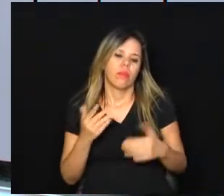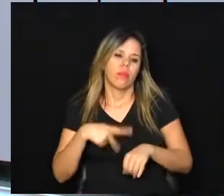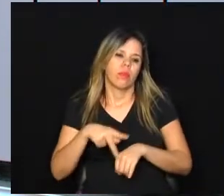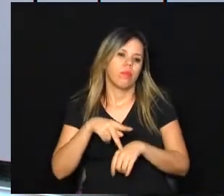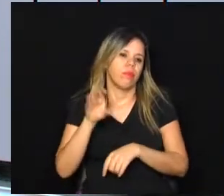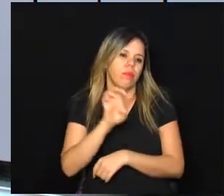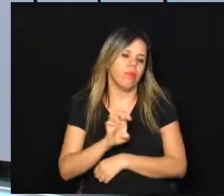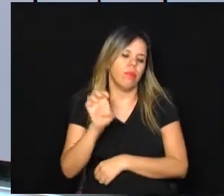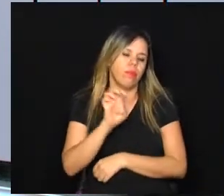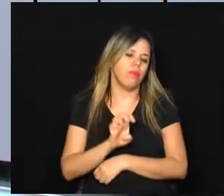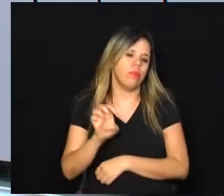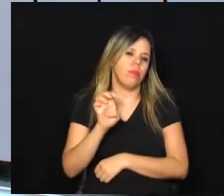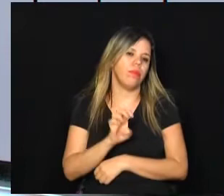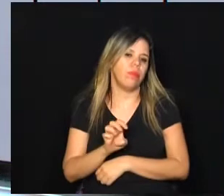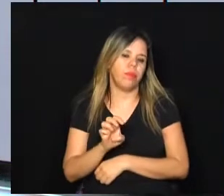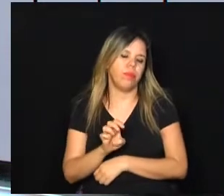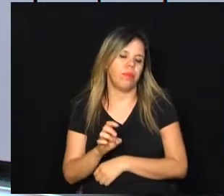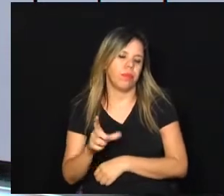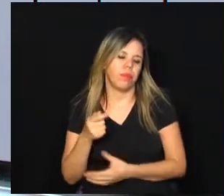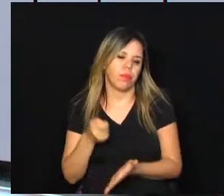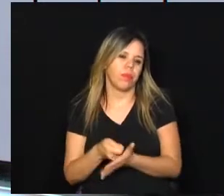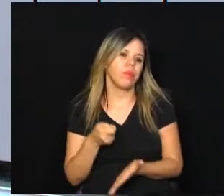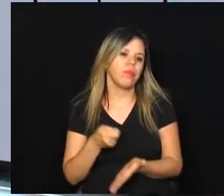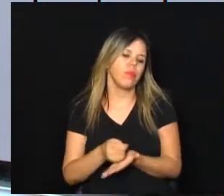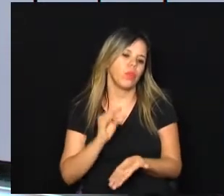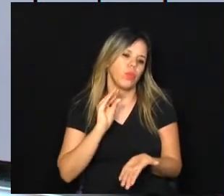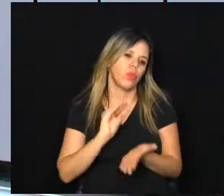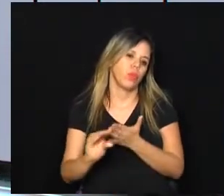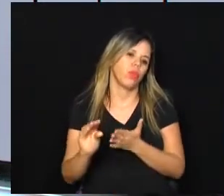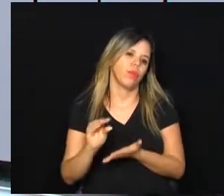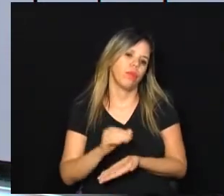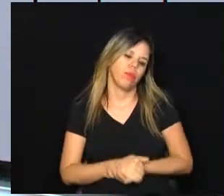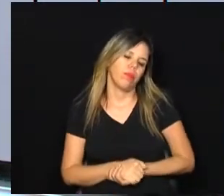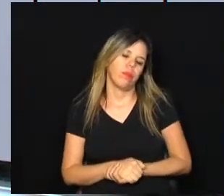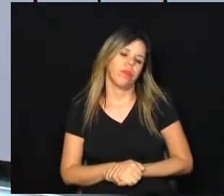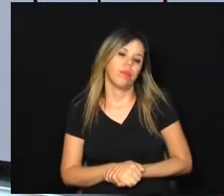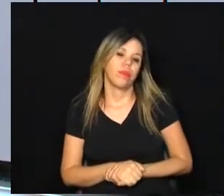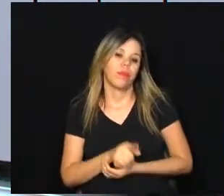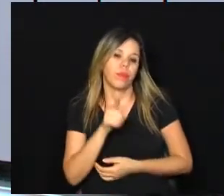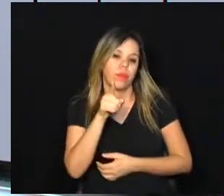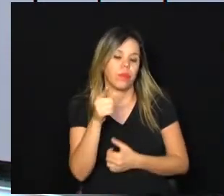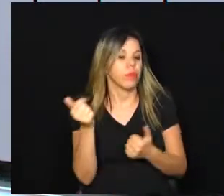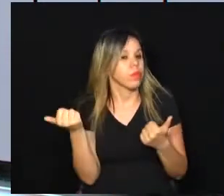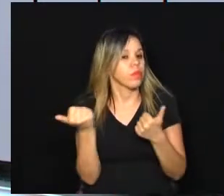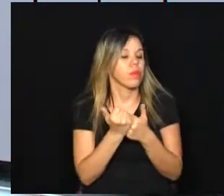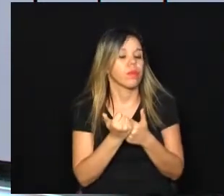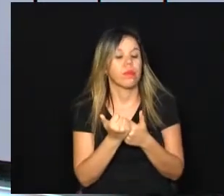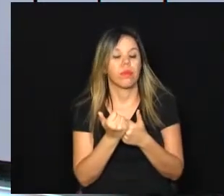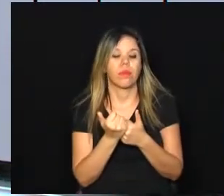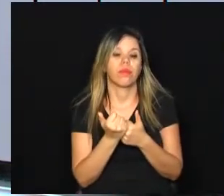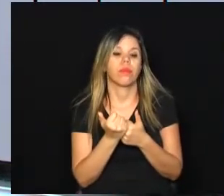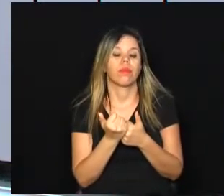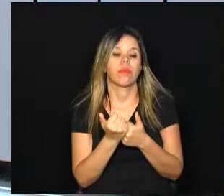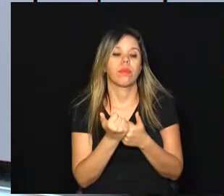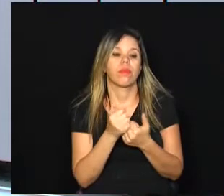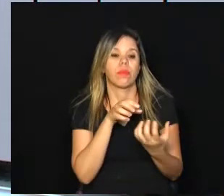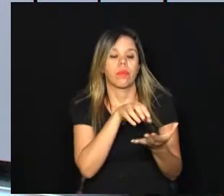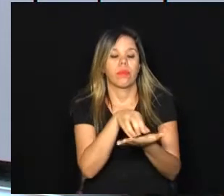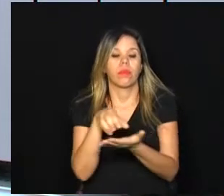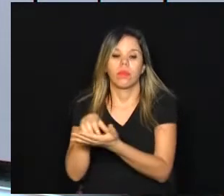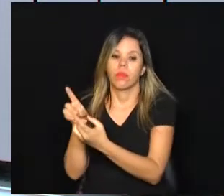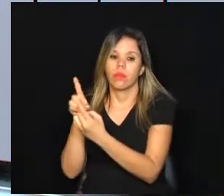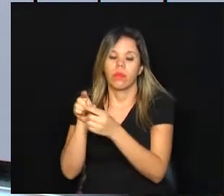Europa. Mas isso exige investimento. Para você substituir uma rede de distribuição de